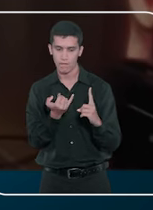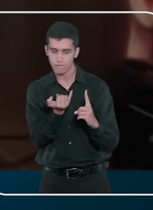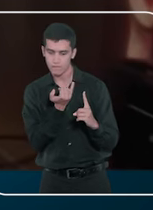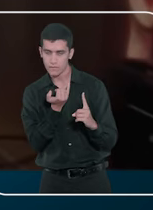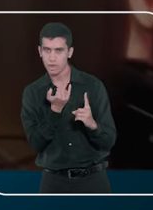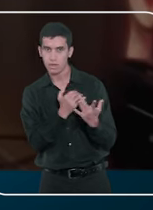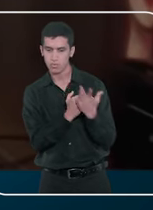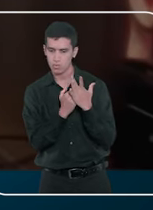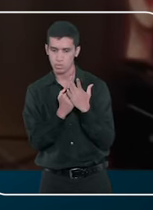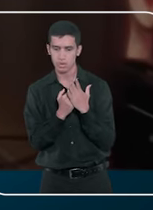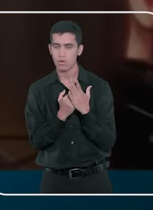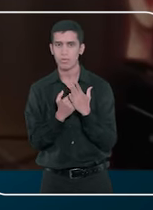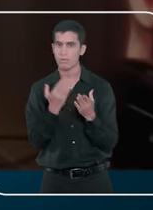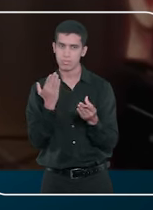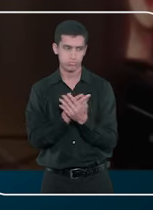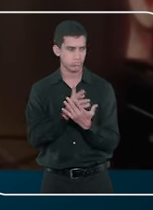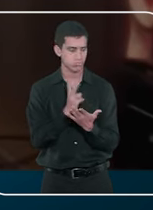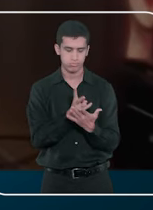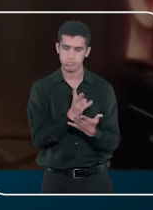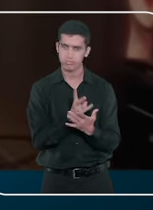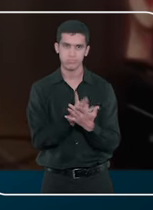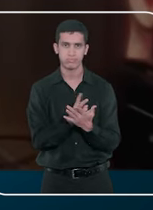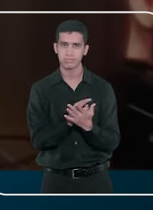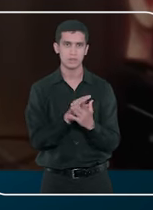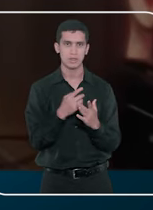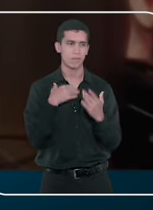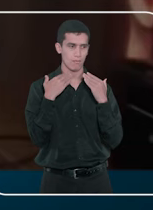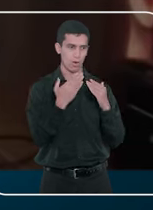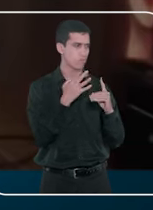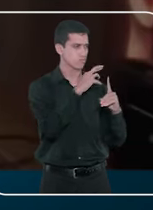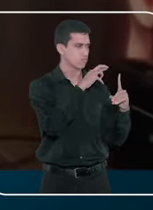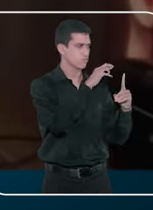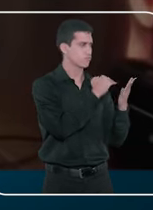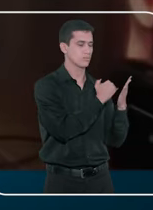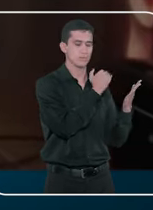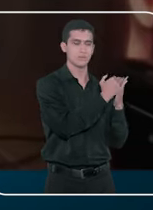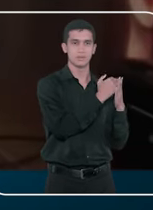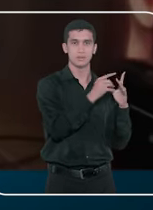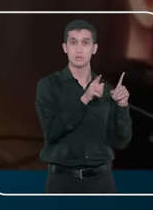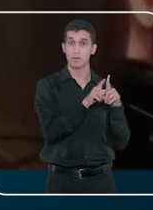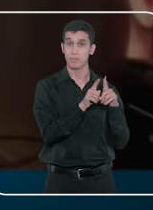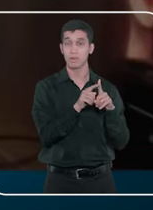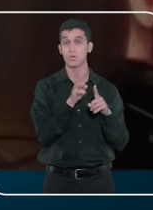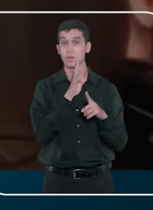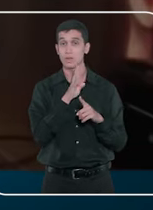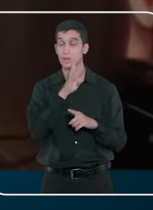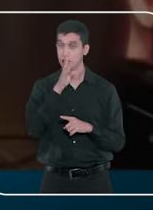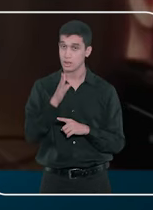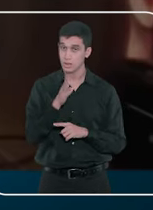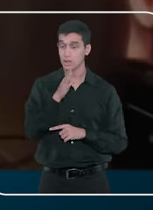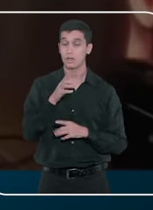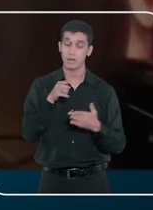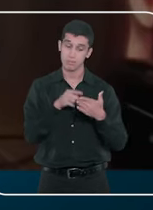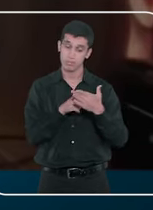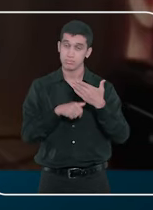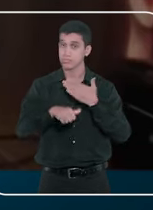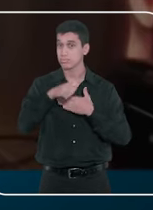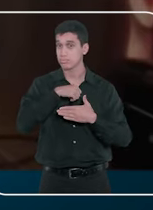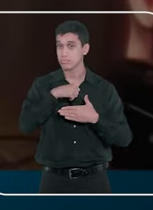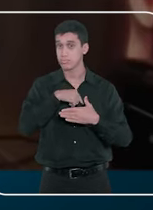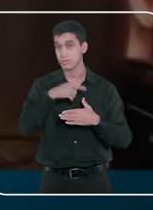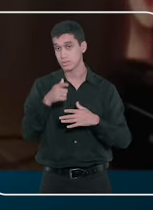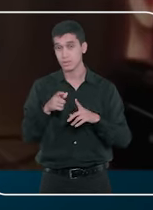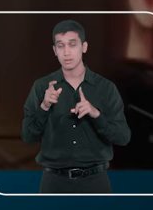penal. E nós conhecemos também a delação com a pecha da própria